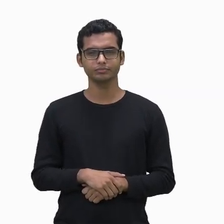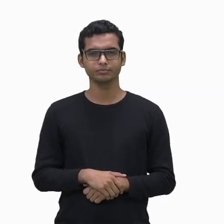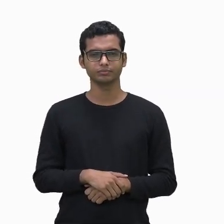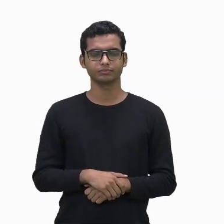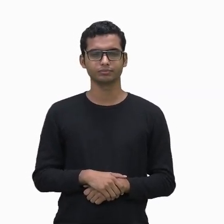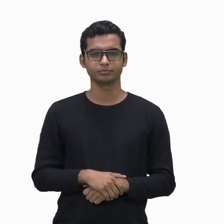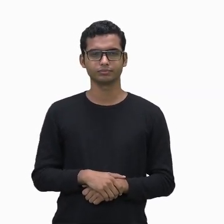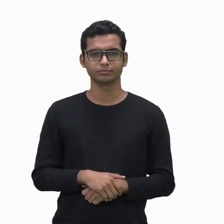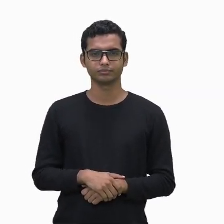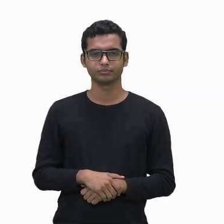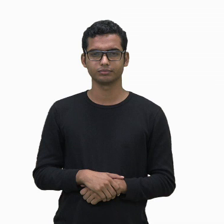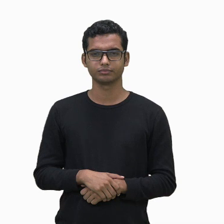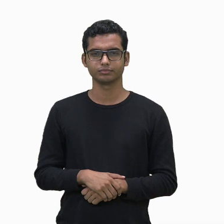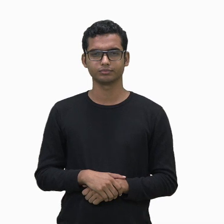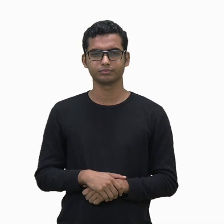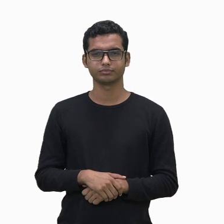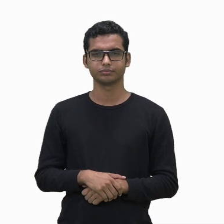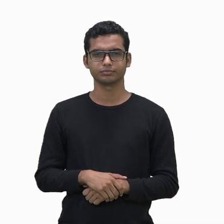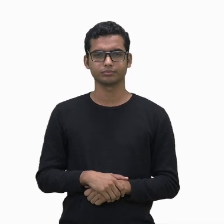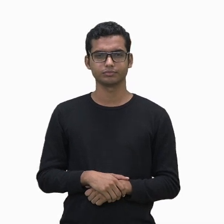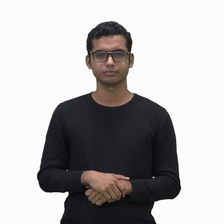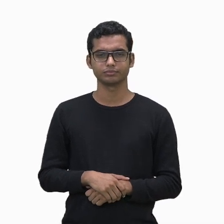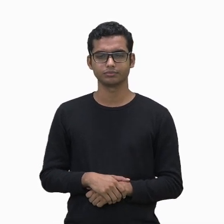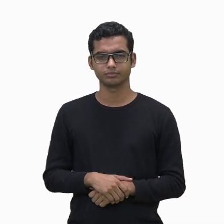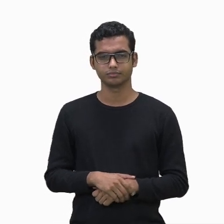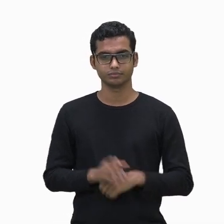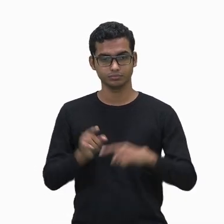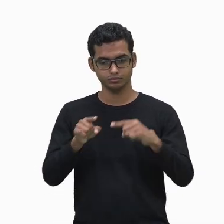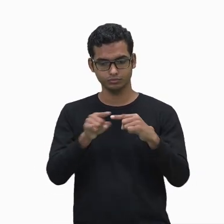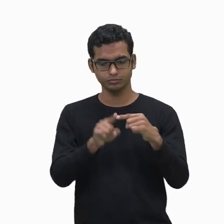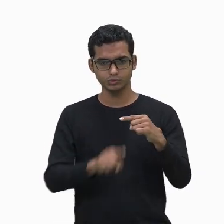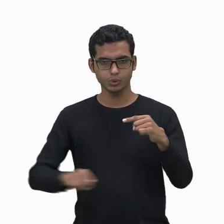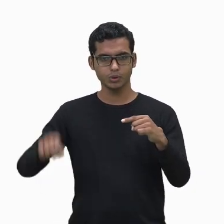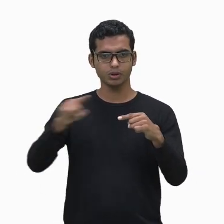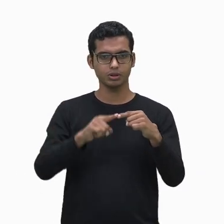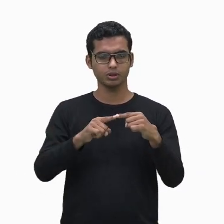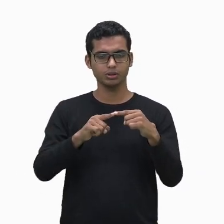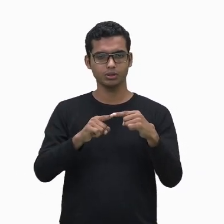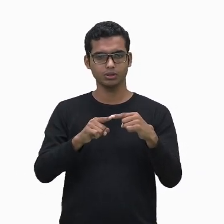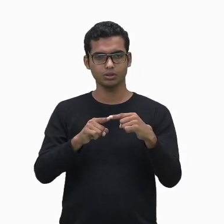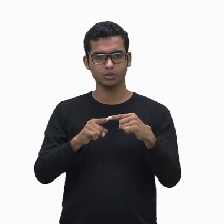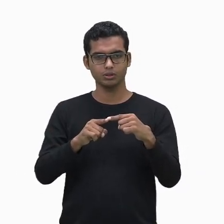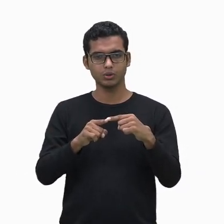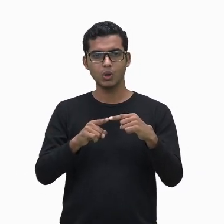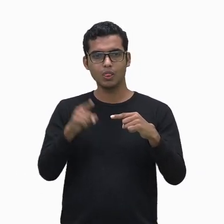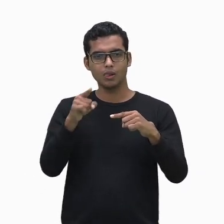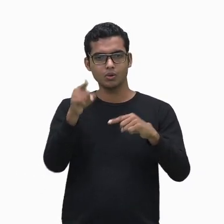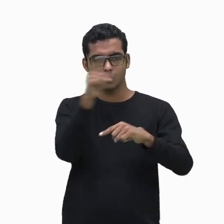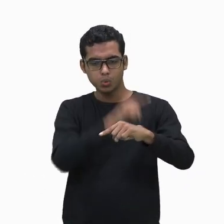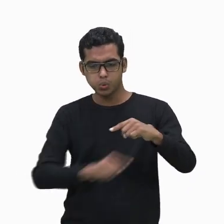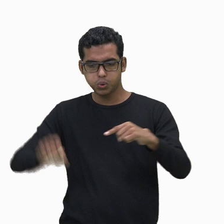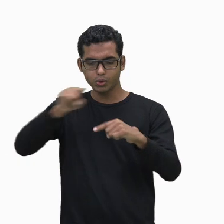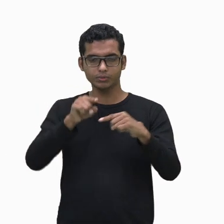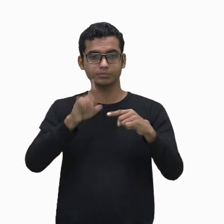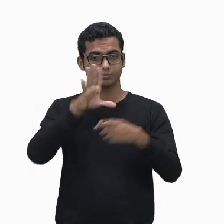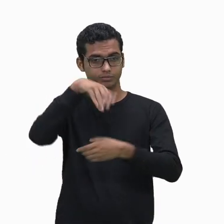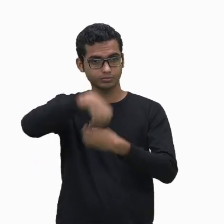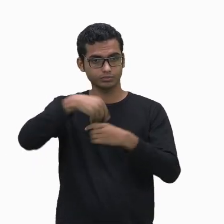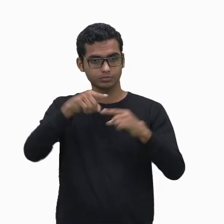aí um círculo menor, né? Com raio igual a 4